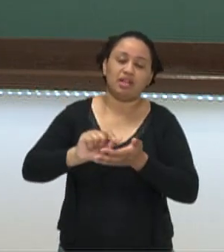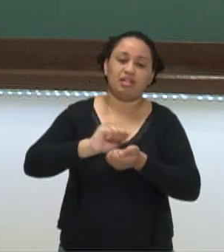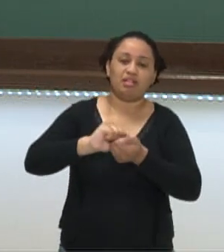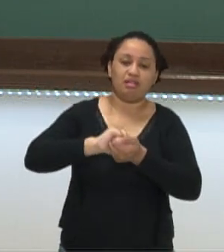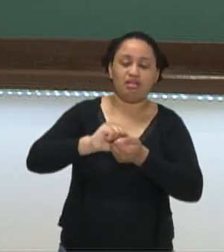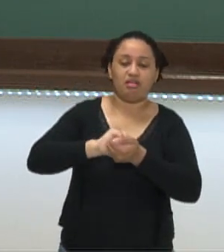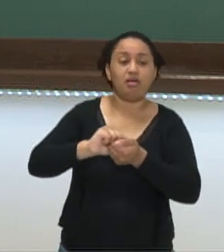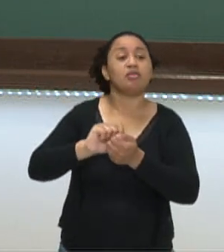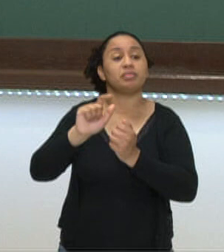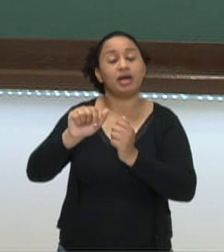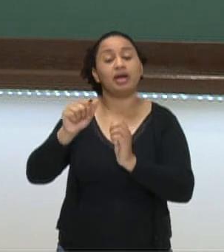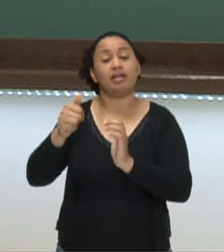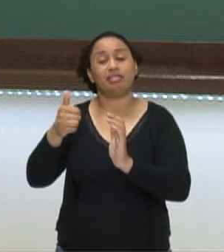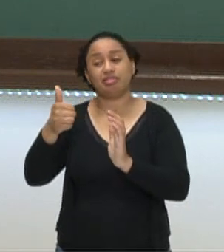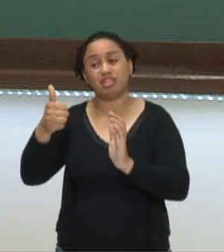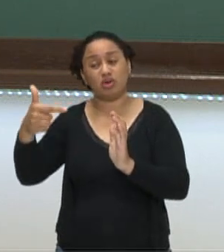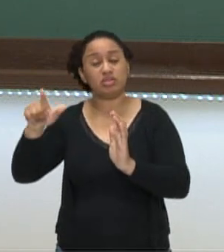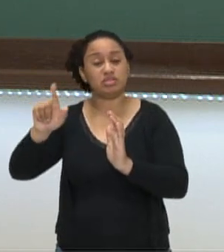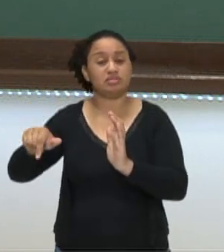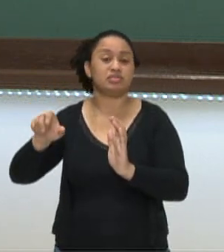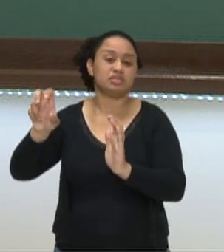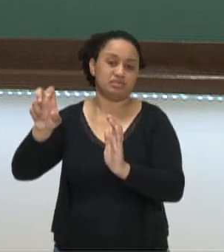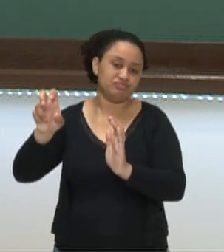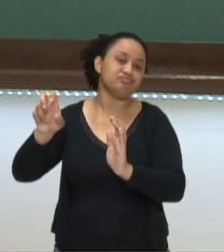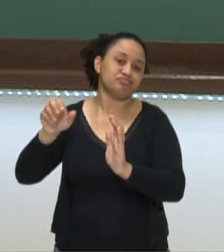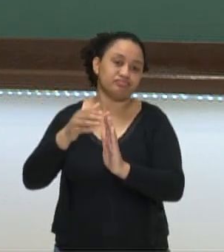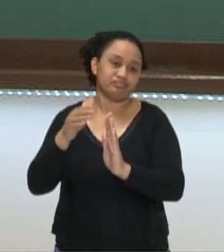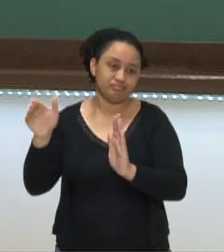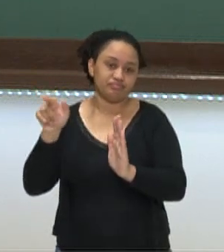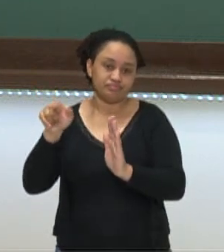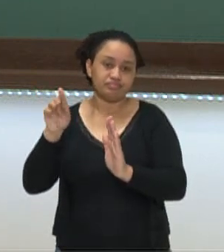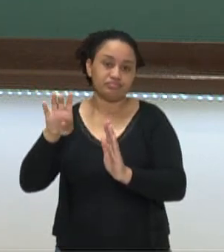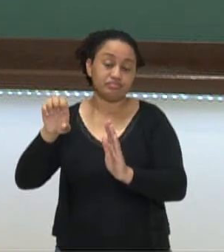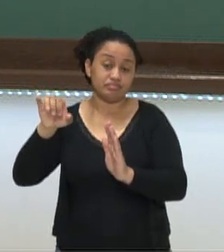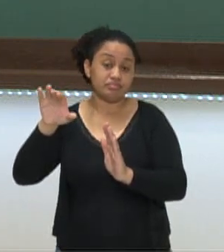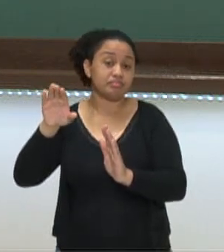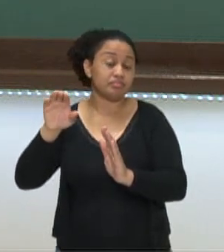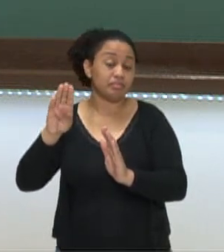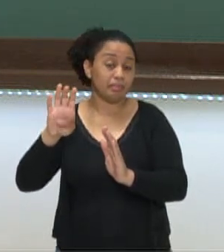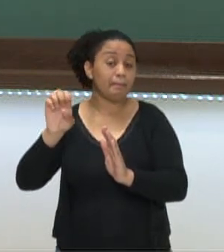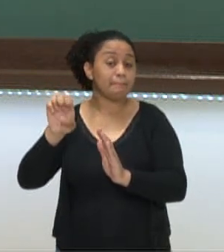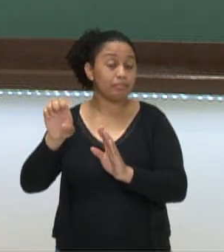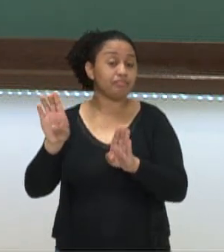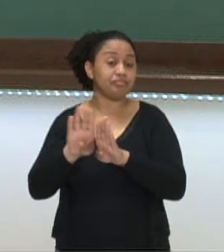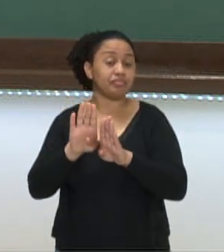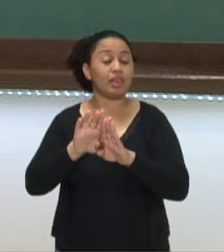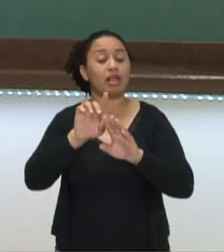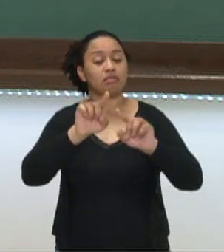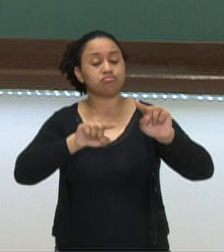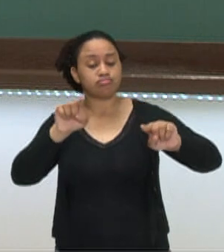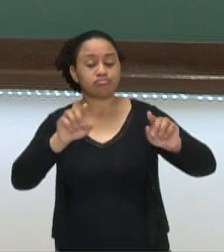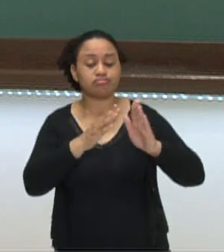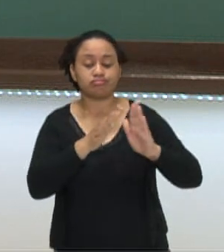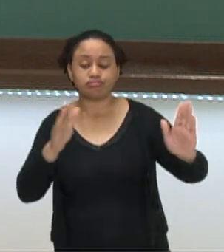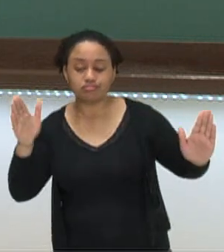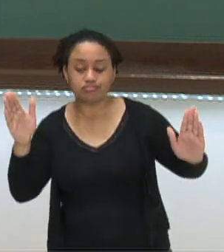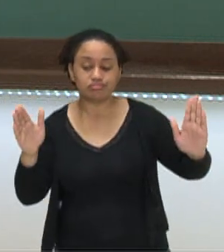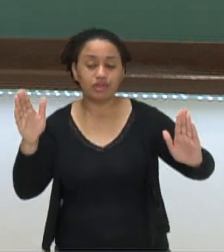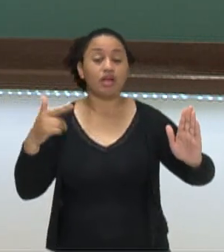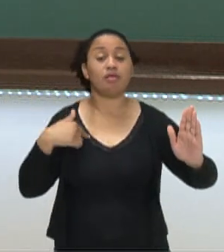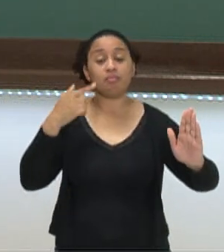roupas, bem básico também, 12,5, tá? Então, isso é uma escala usada para medir